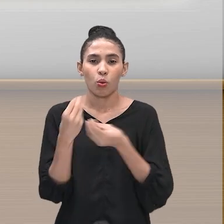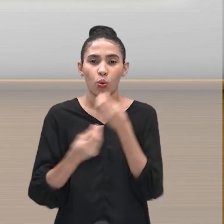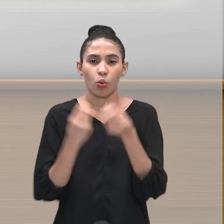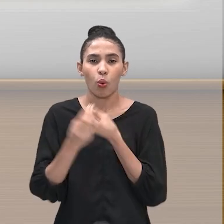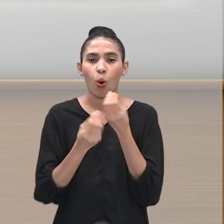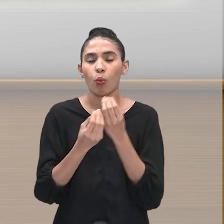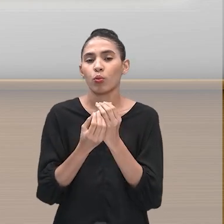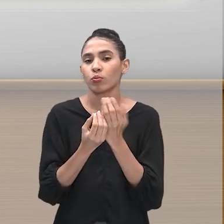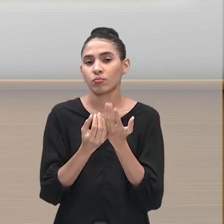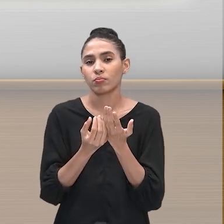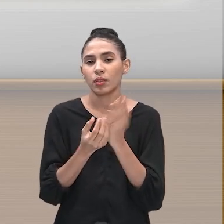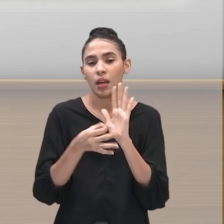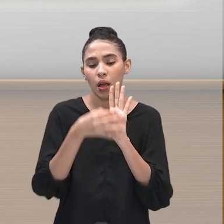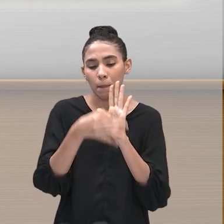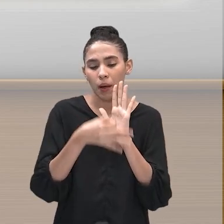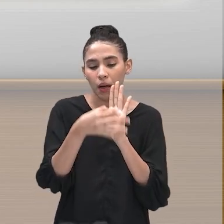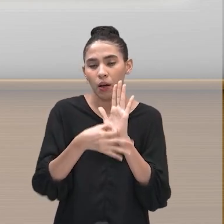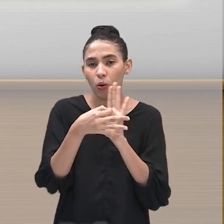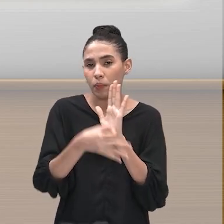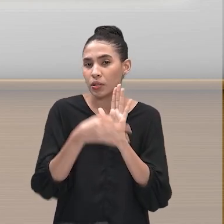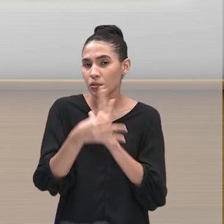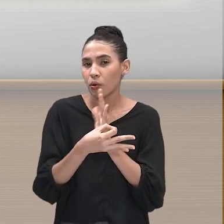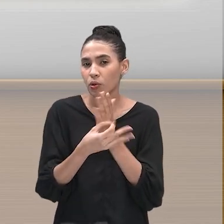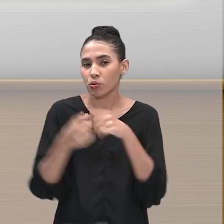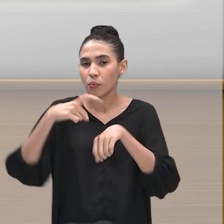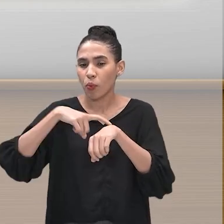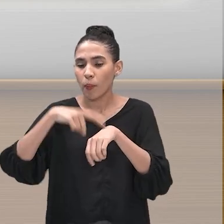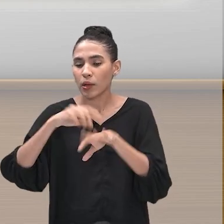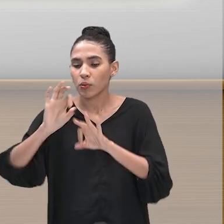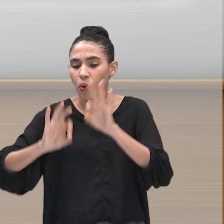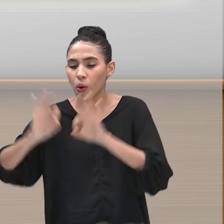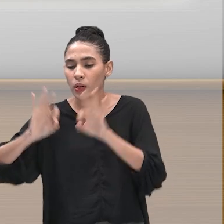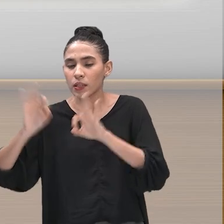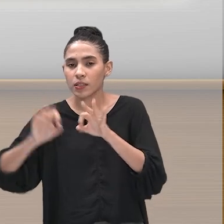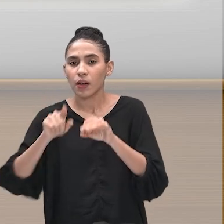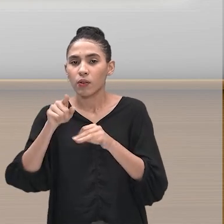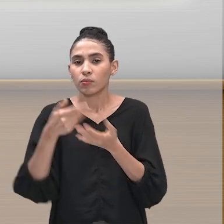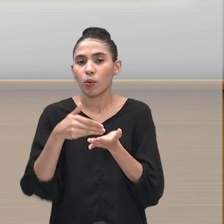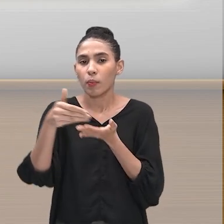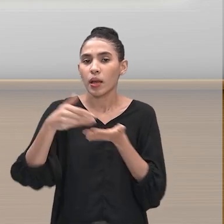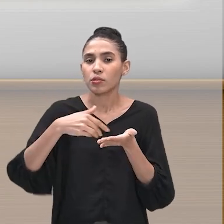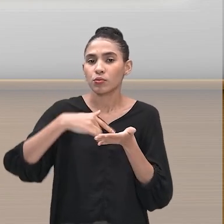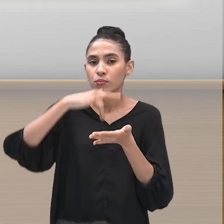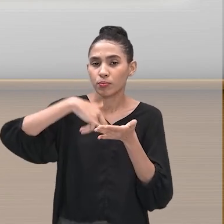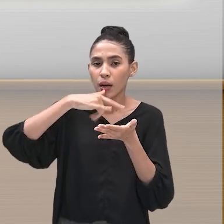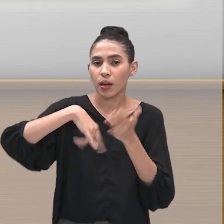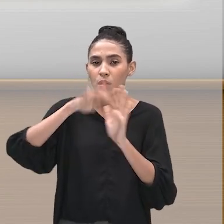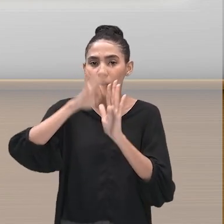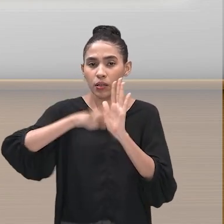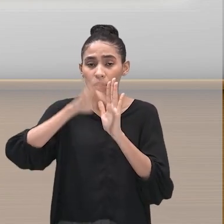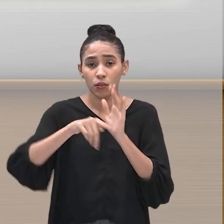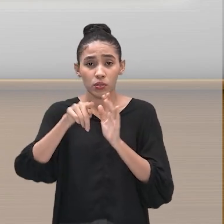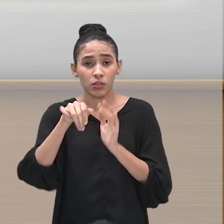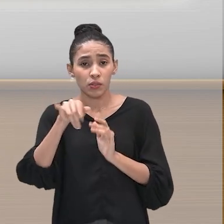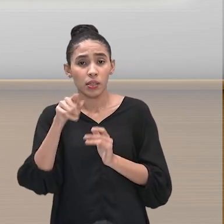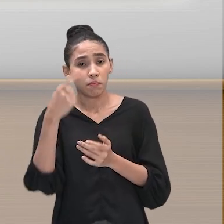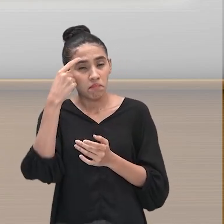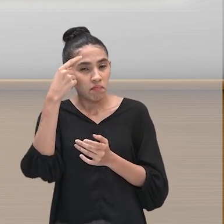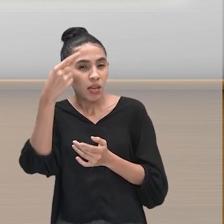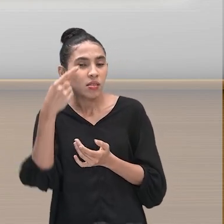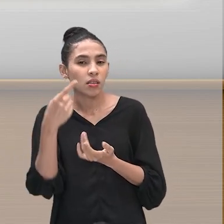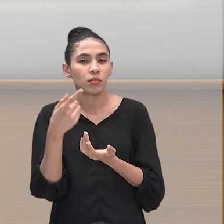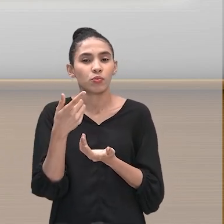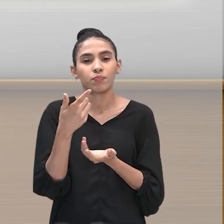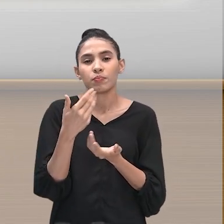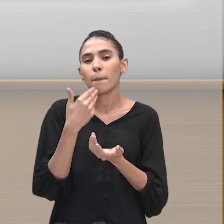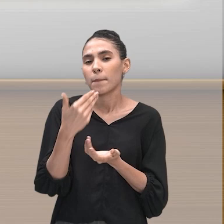bons argumentos na hora de elaborar textos reivindicatórios aí na sua escola. Se você está pensando em reivindicar alguma coisa aí da sua turma,